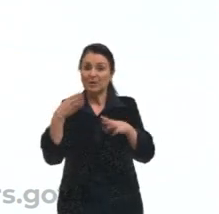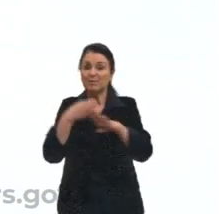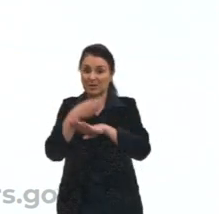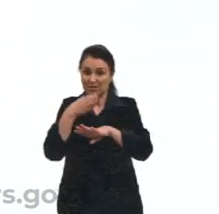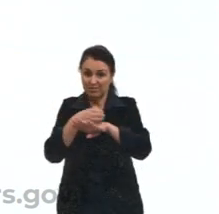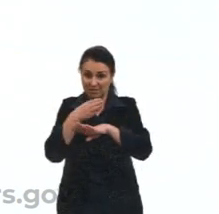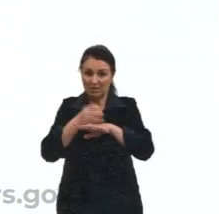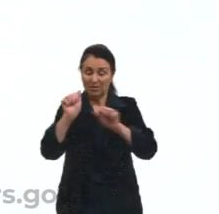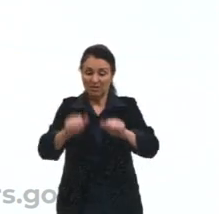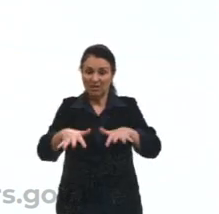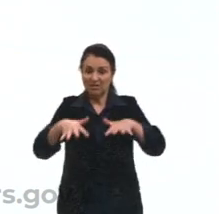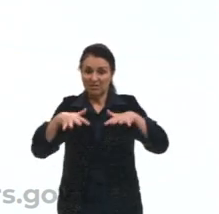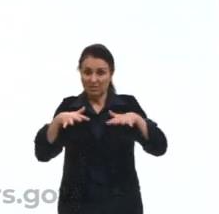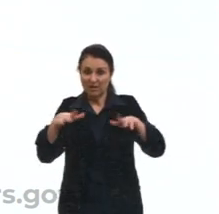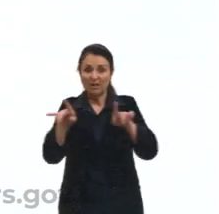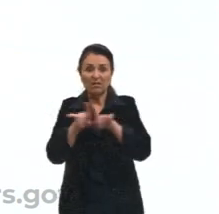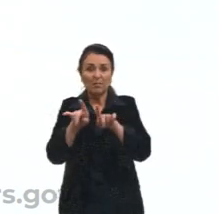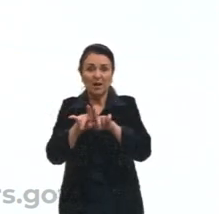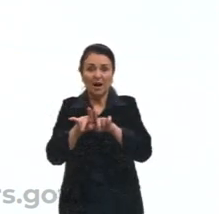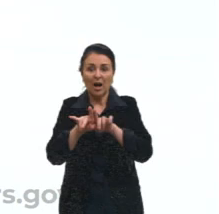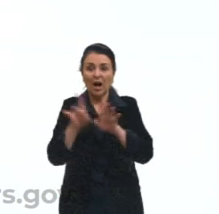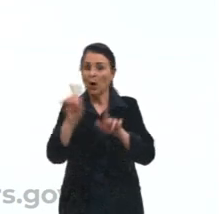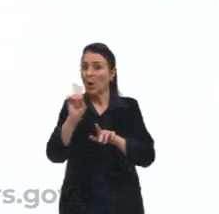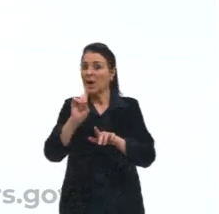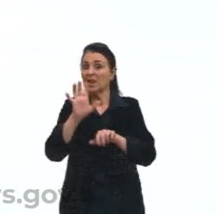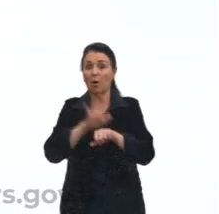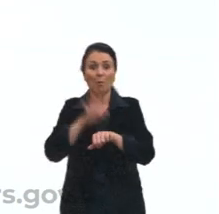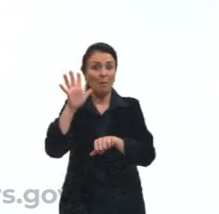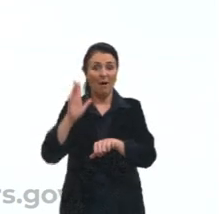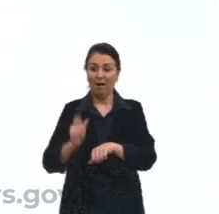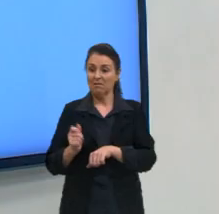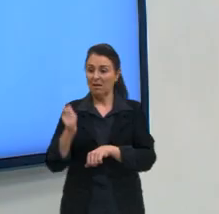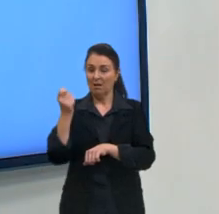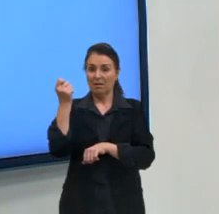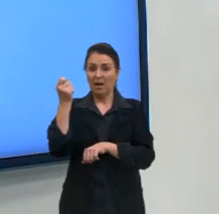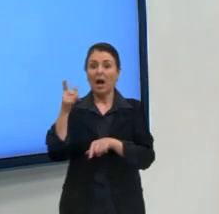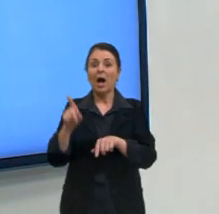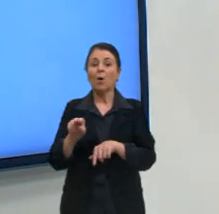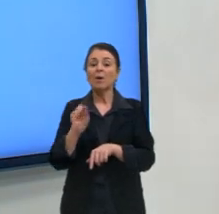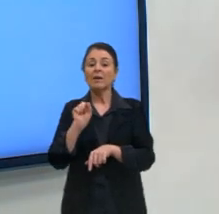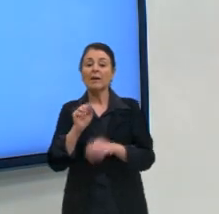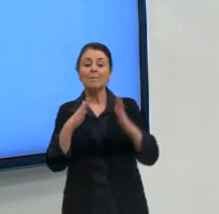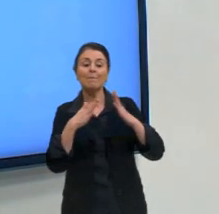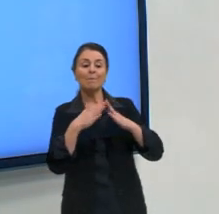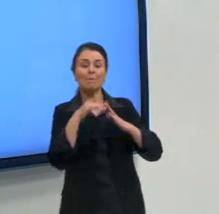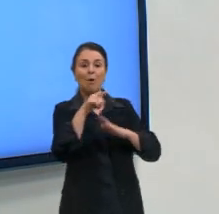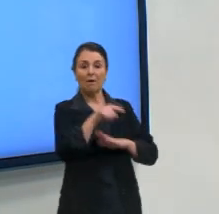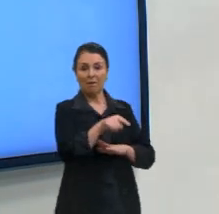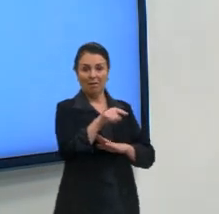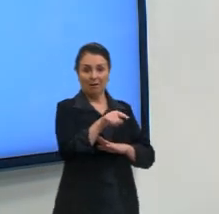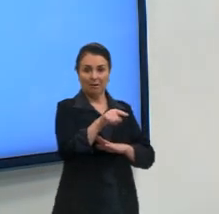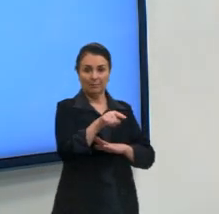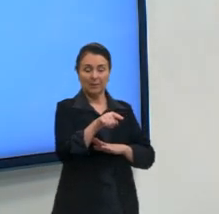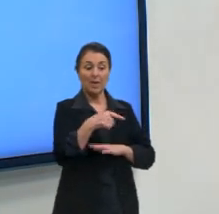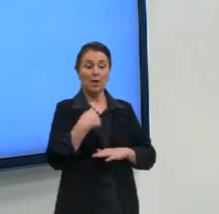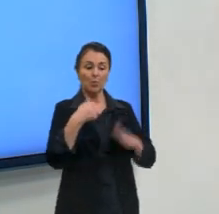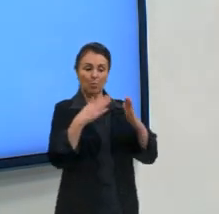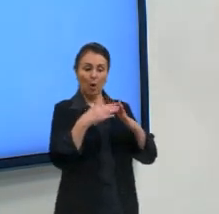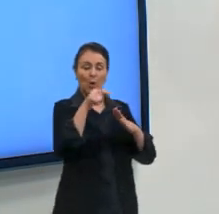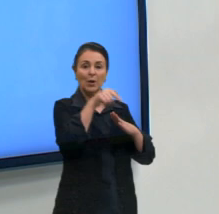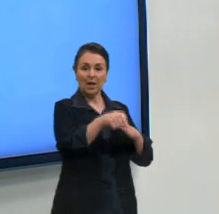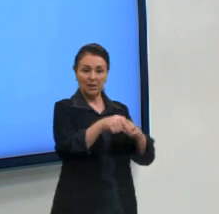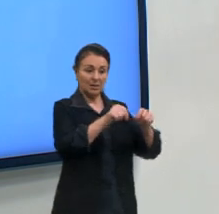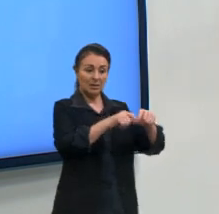assembleias ela deixou de ser pela renda e passa ser pela ocupação do território aí eu tô nesse distrito aqui